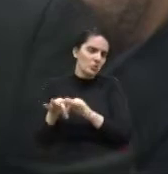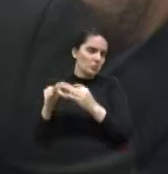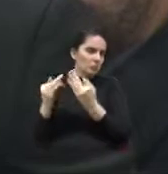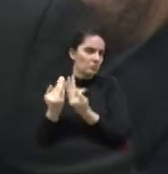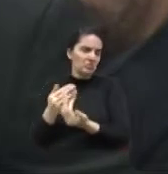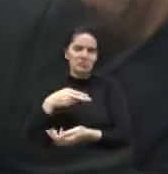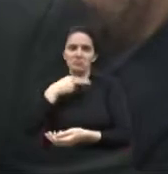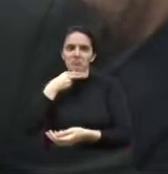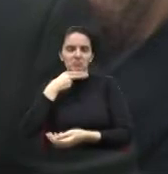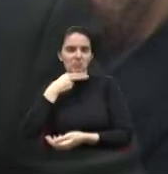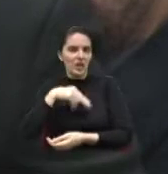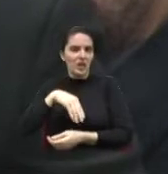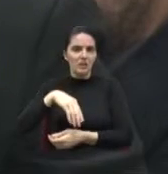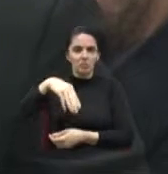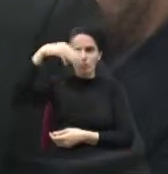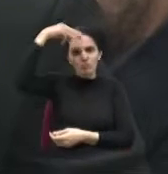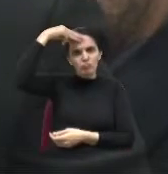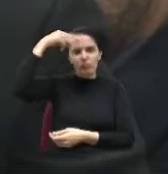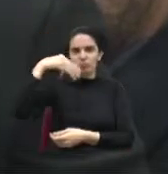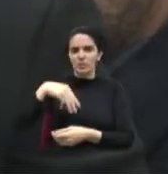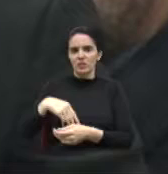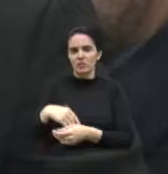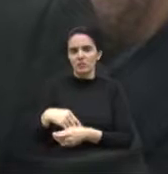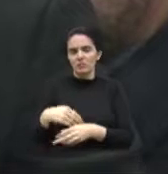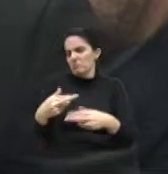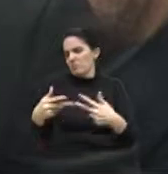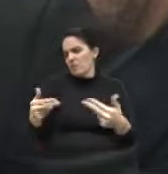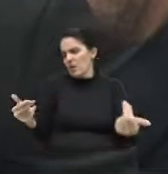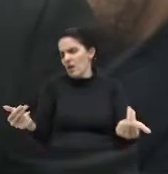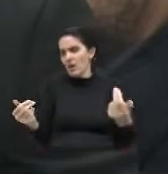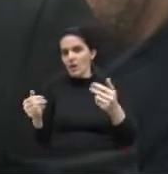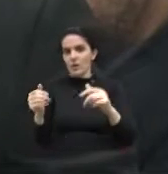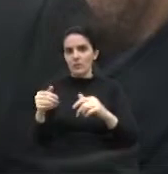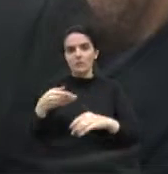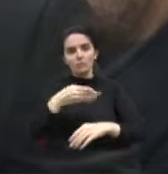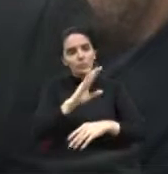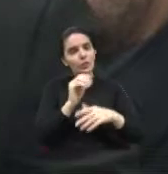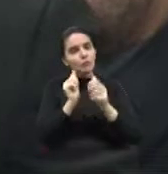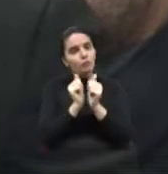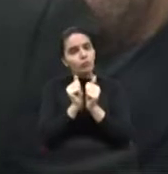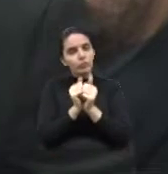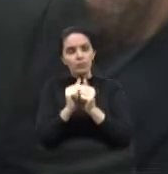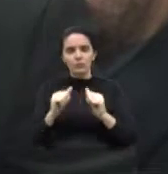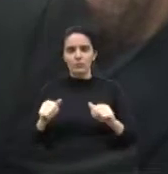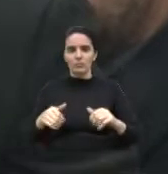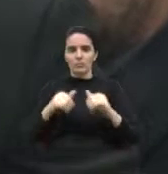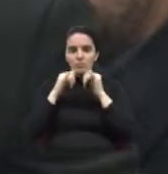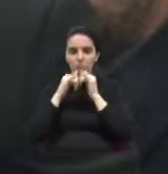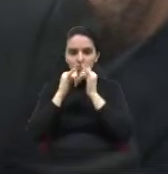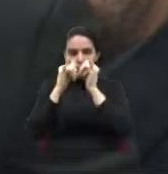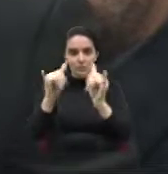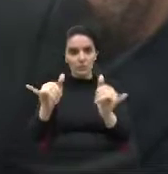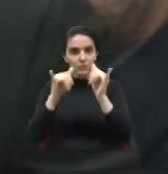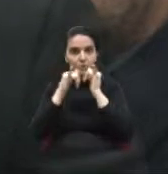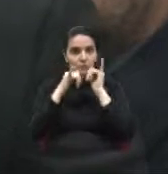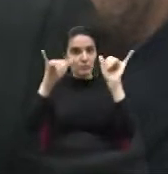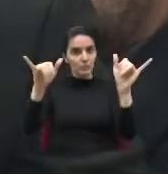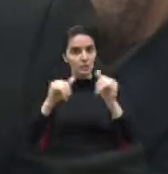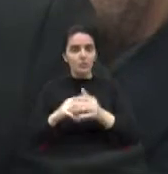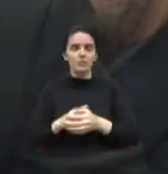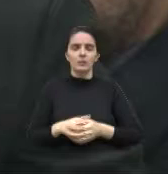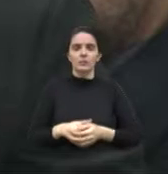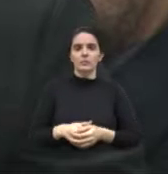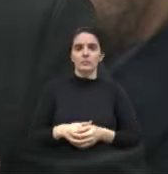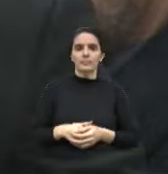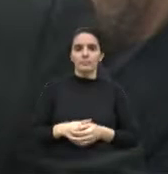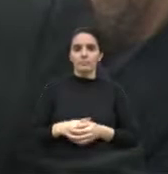netos, sobrinhos, enfim, participarem e, junto desta campanha, desta promoção, fazer